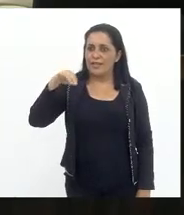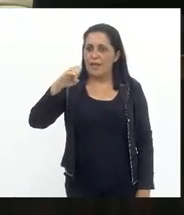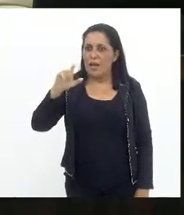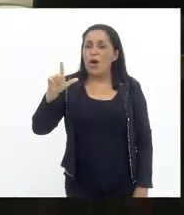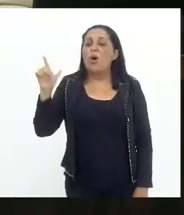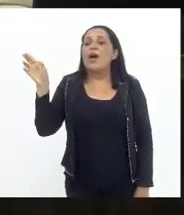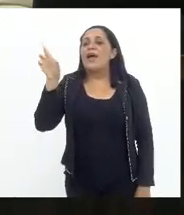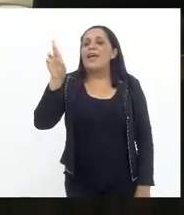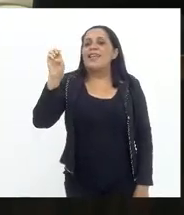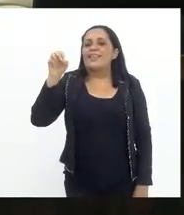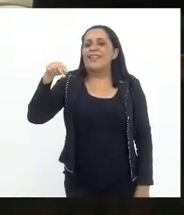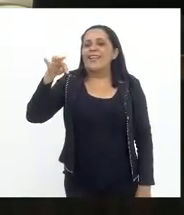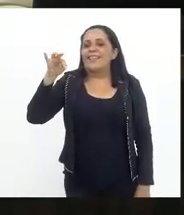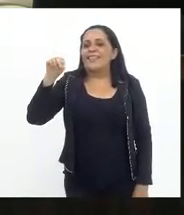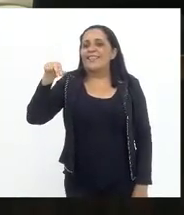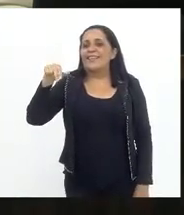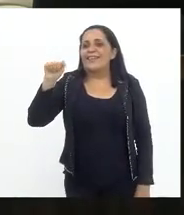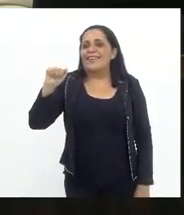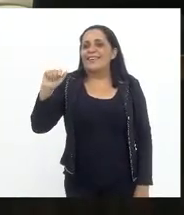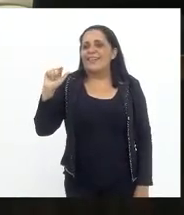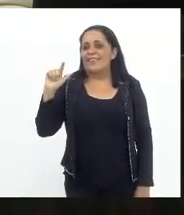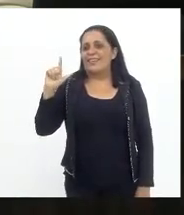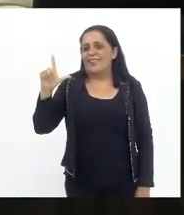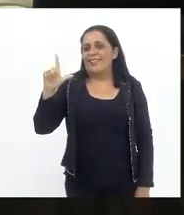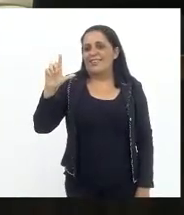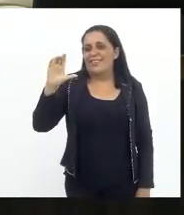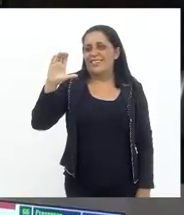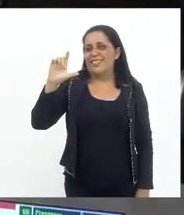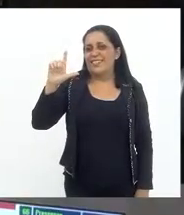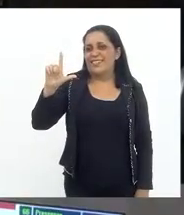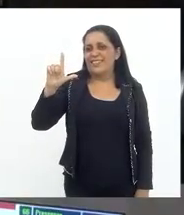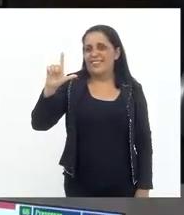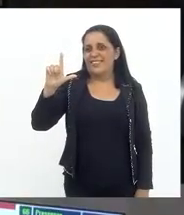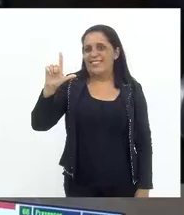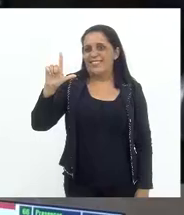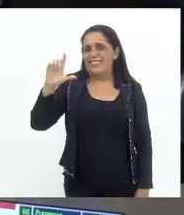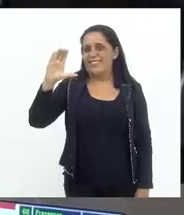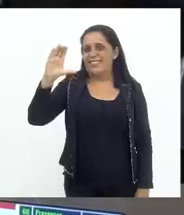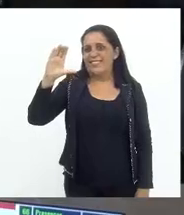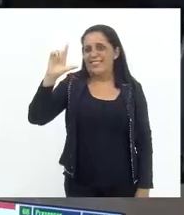Souza. Agora é assim, Charles. Charles.